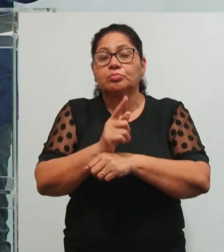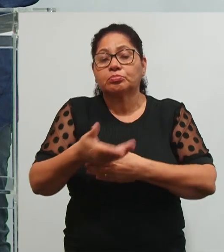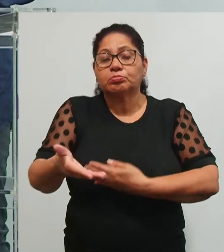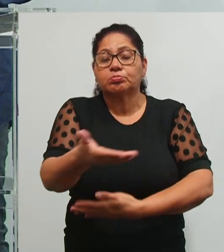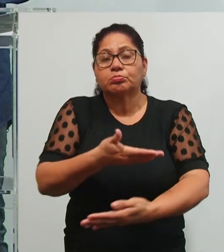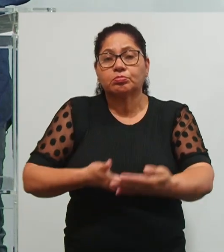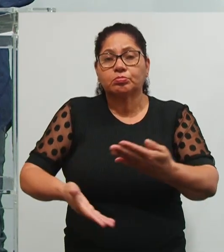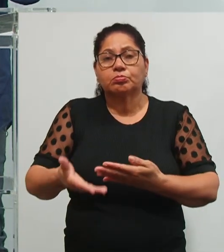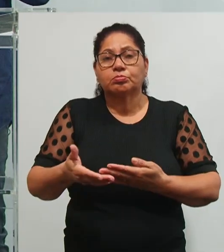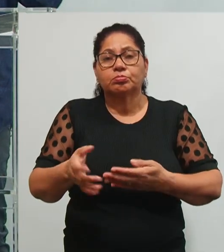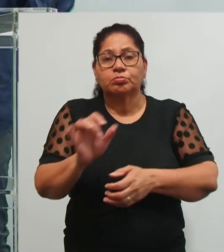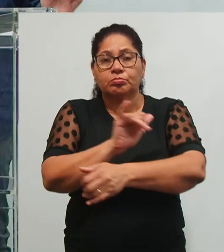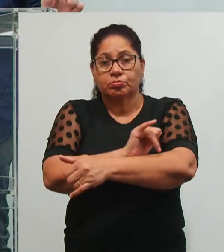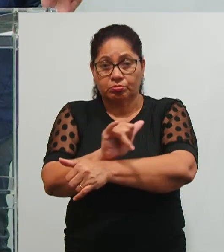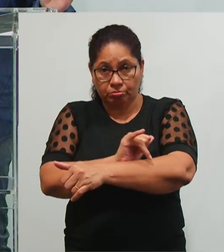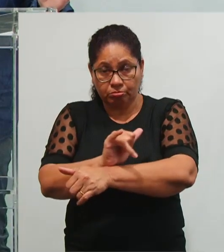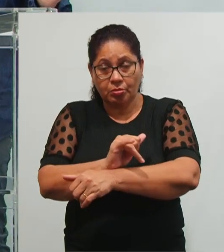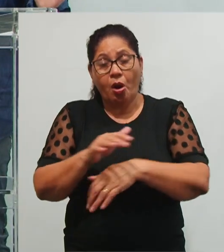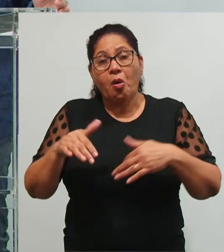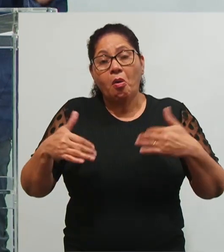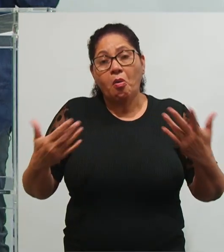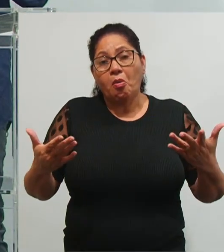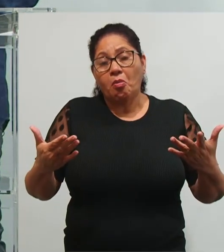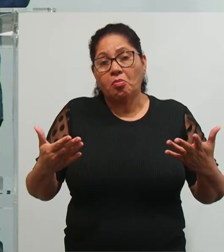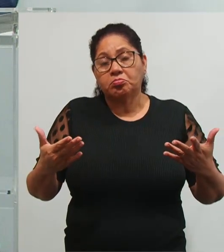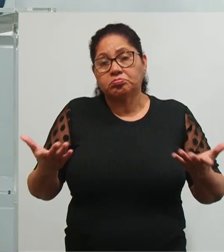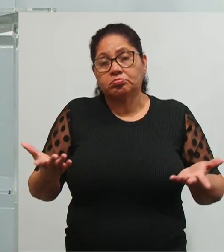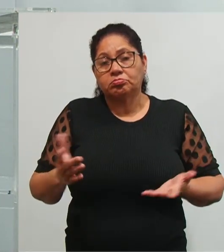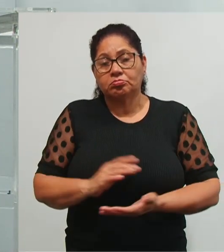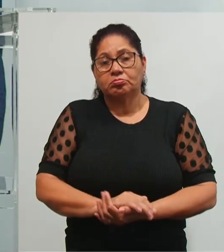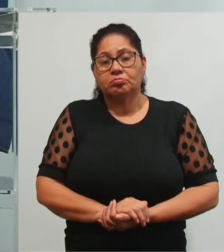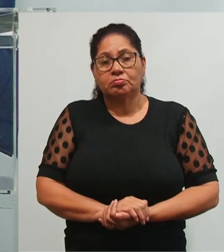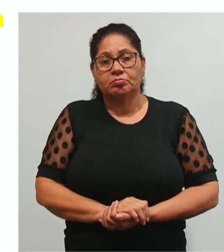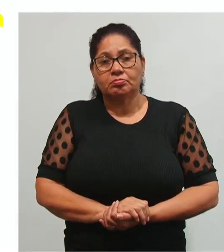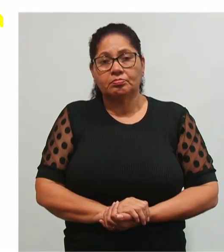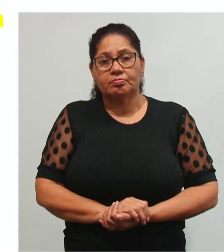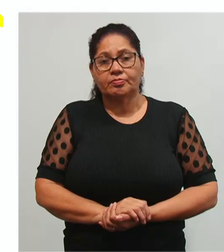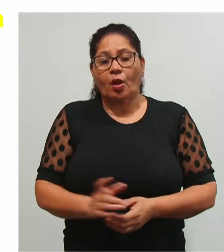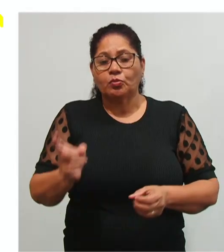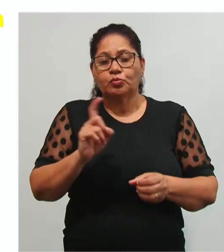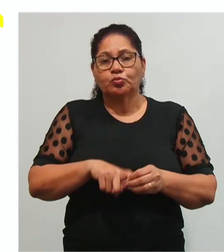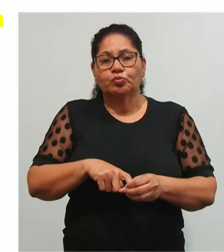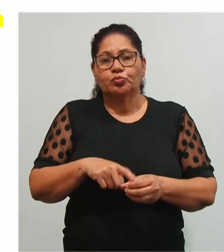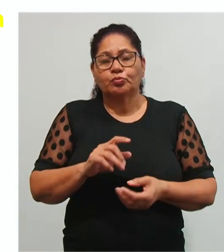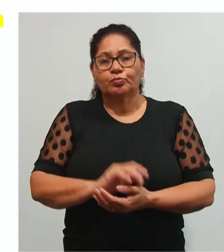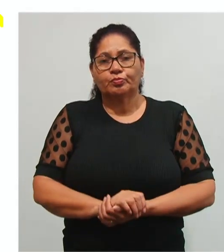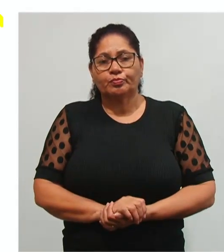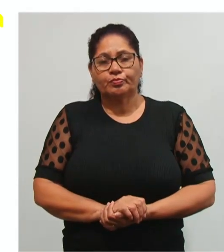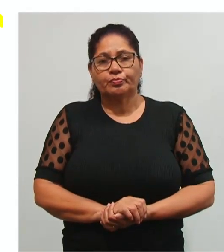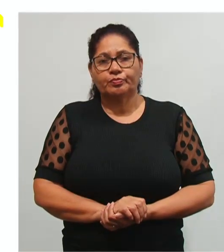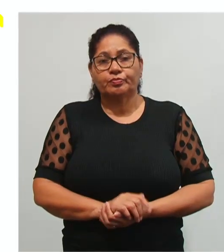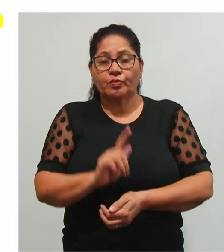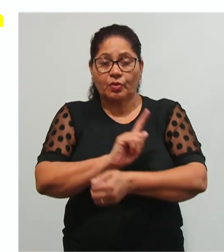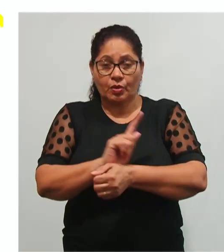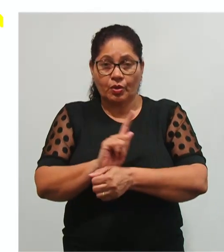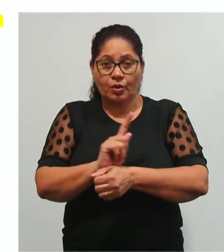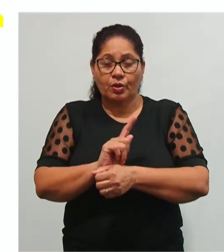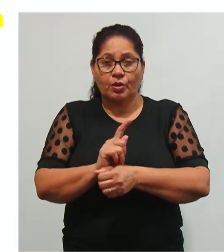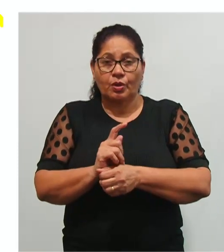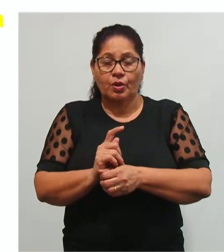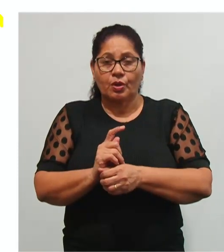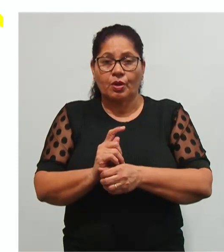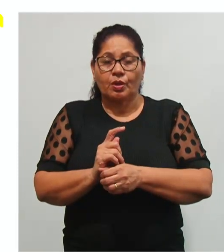de projetos com a gestão estratégica, ou vice-versa. Voltando, gestão